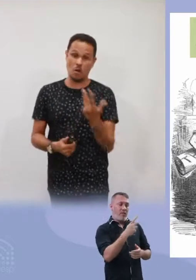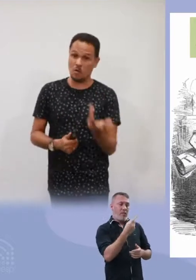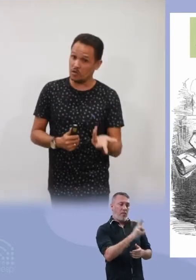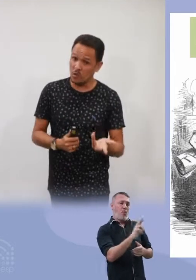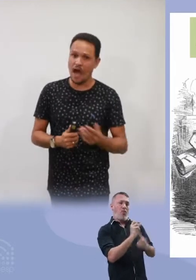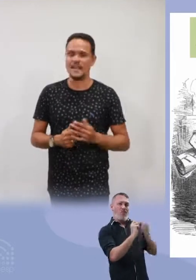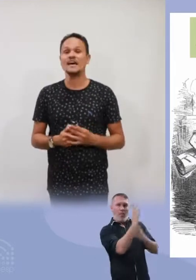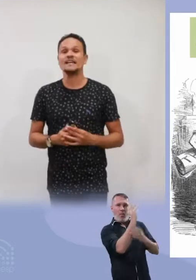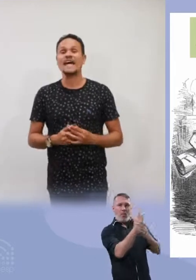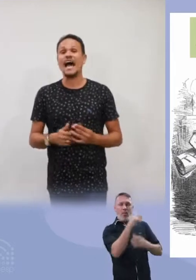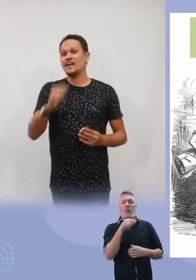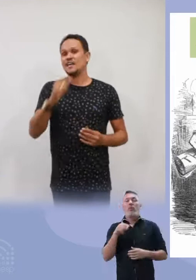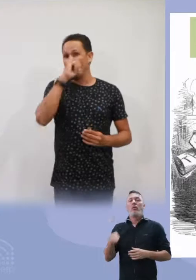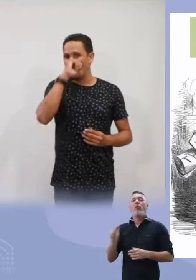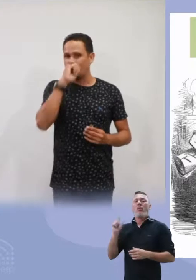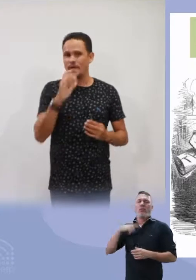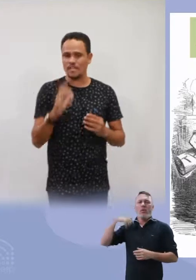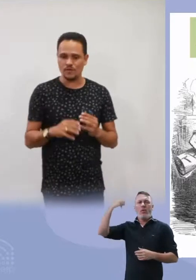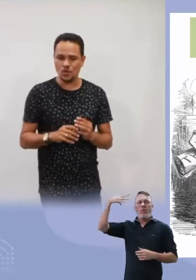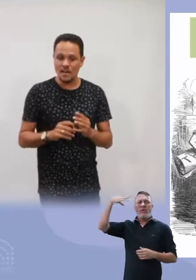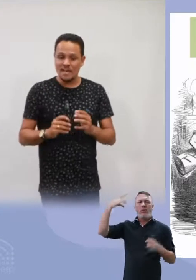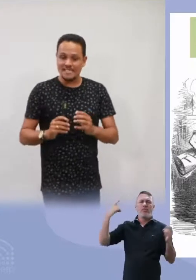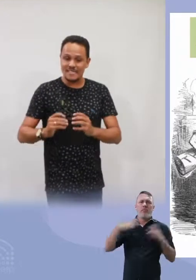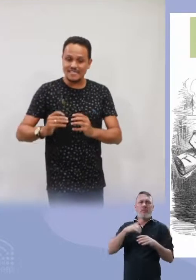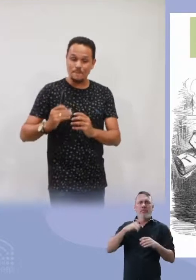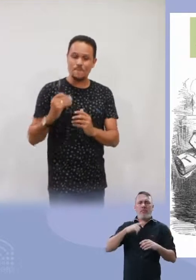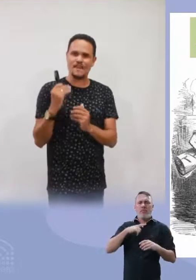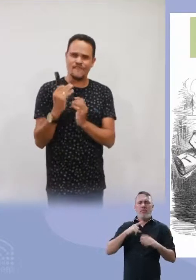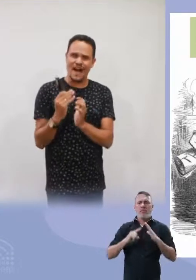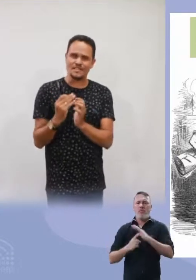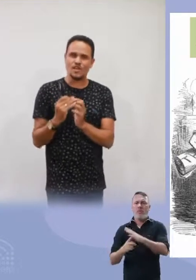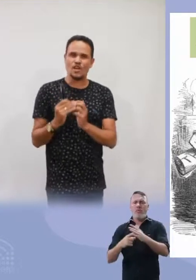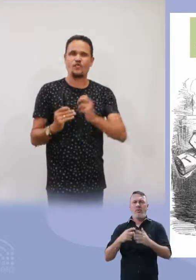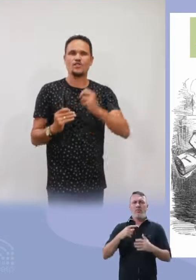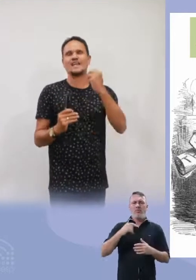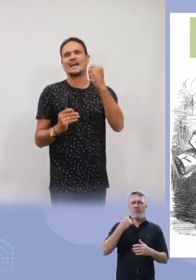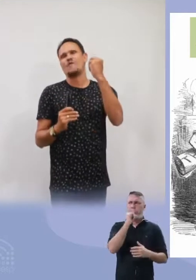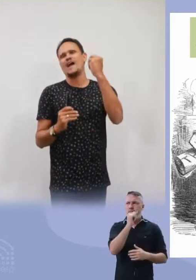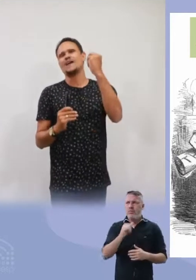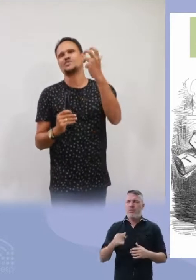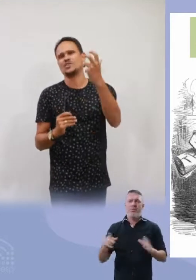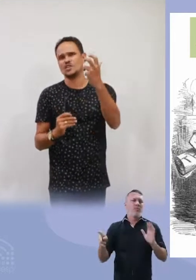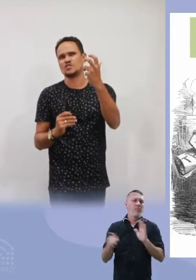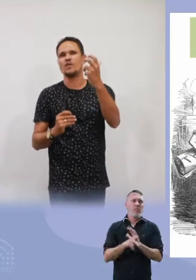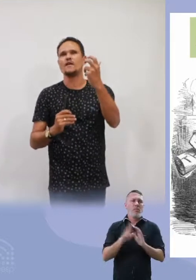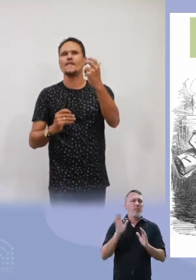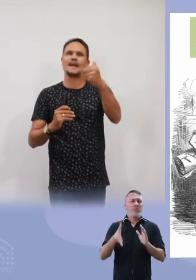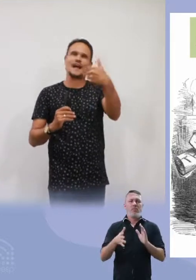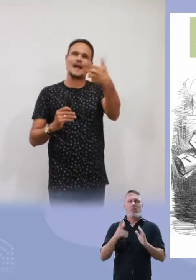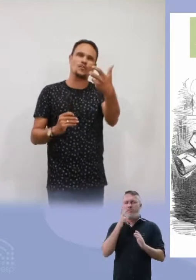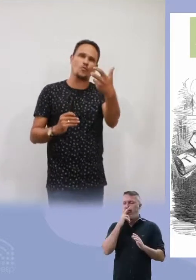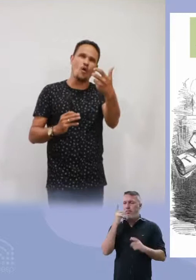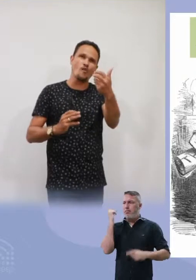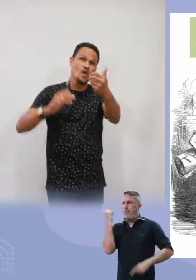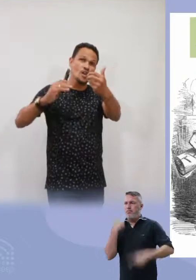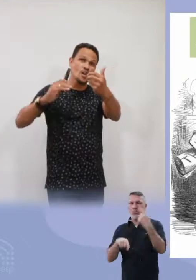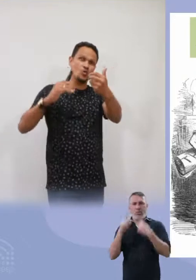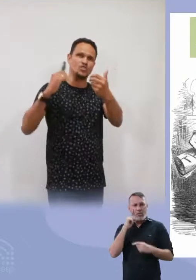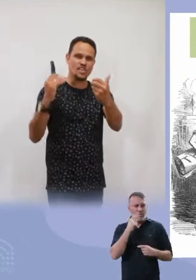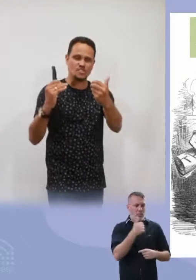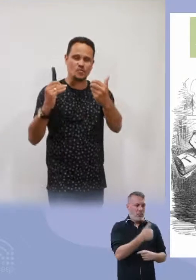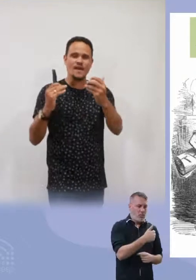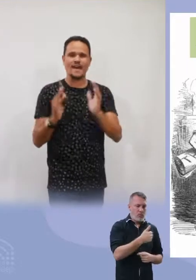Trabalho agora 8 horas. Tá, e o movimento, professor? Se na primeira fase eu vou destacar o cartismo, né, que é a carta do povo,